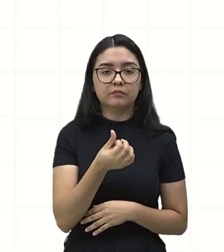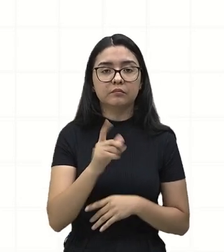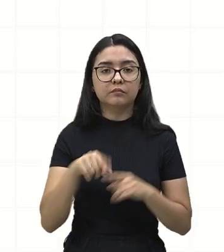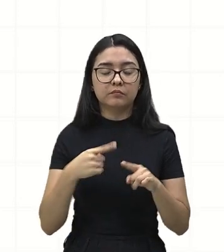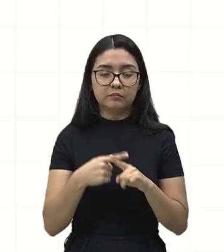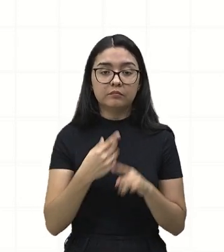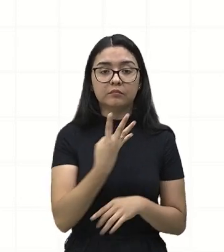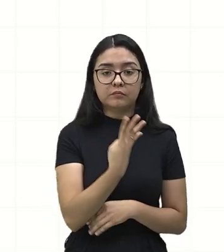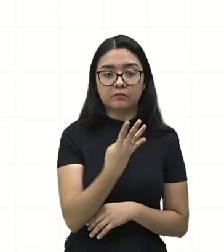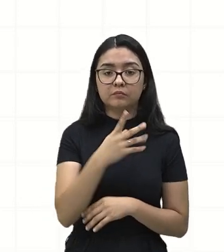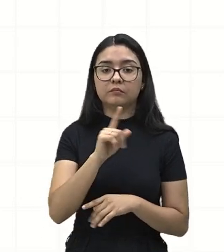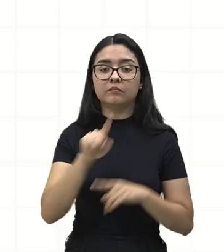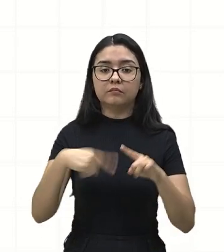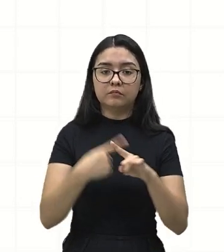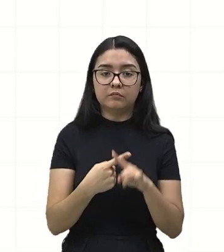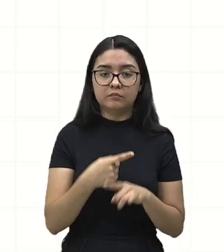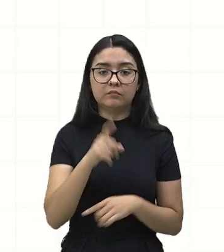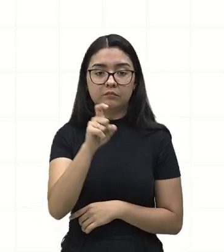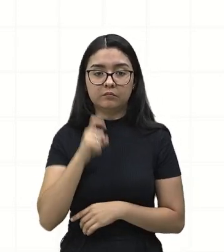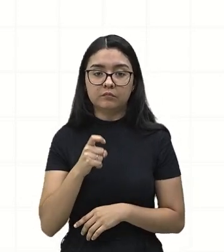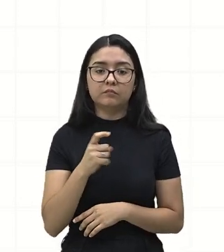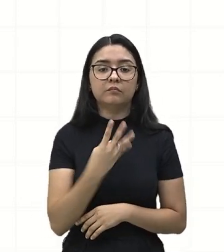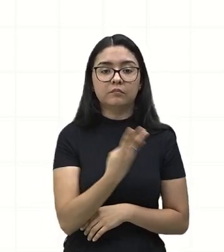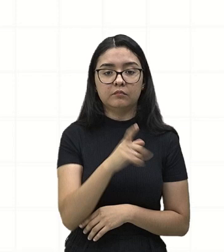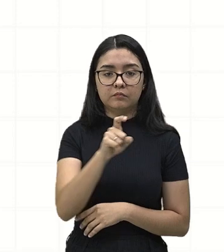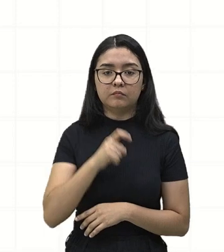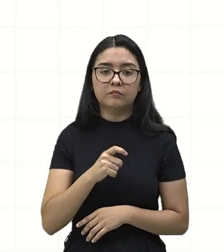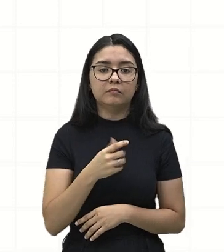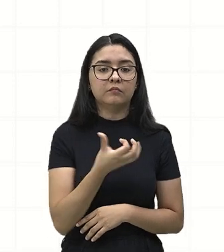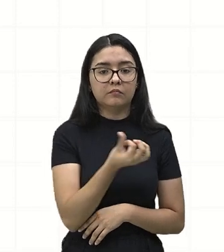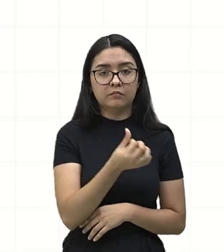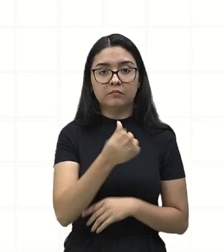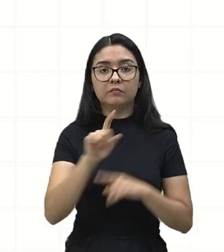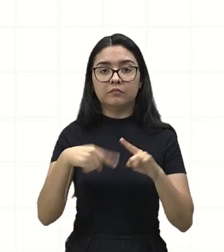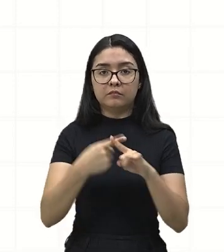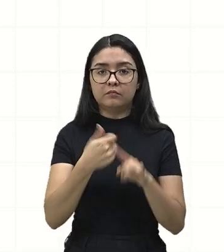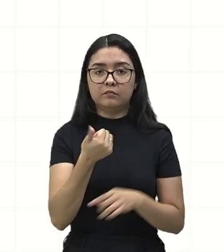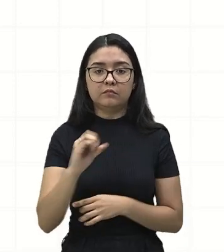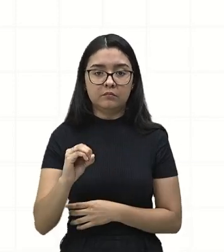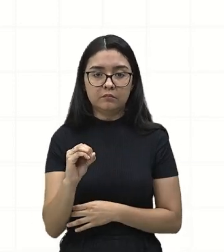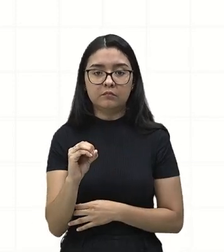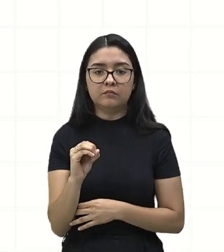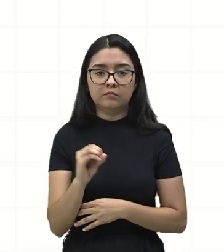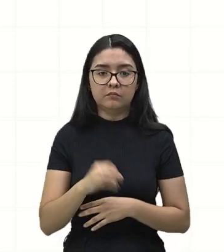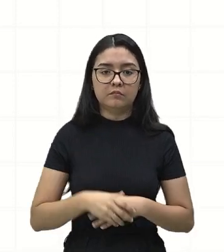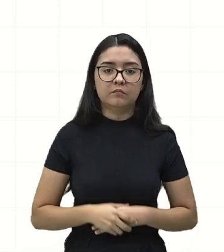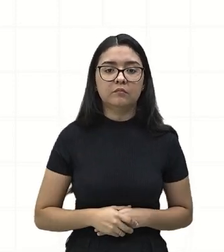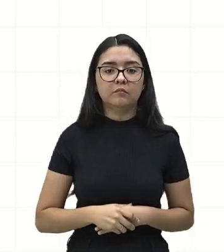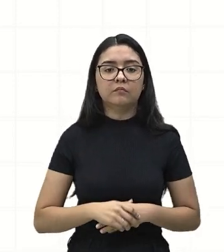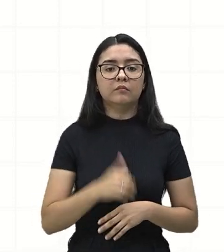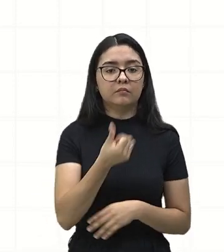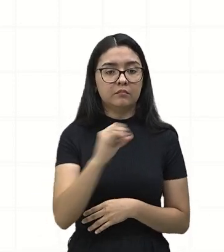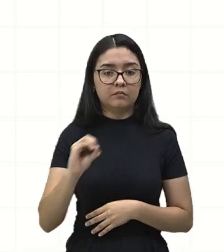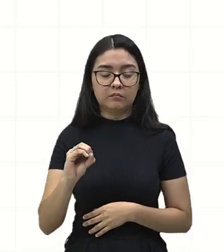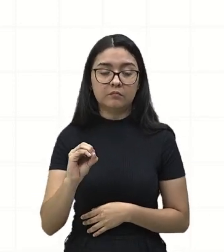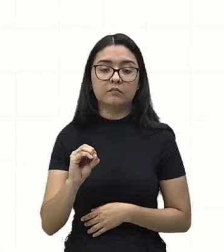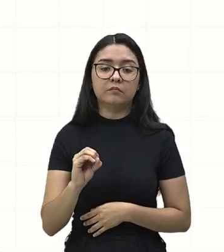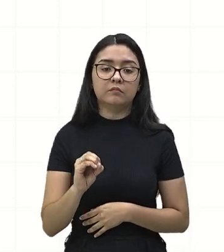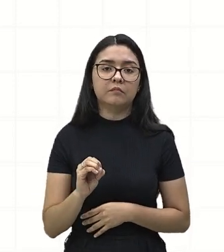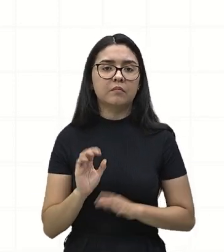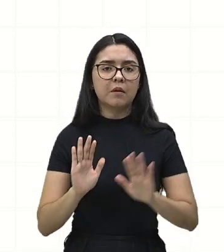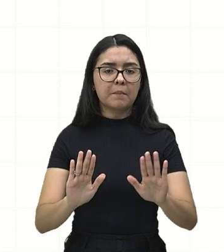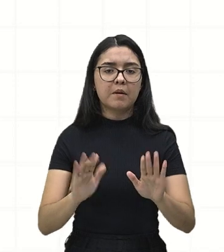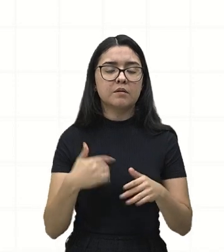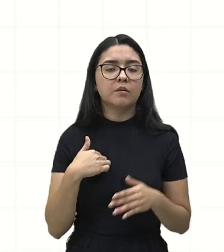4 vezes x é 4x, 6 vezes 10, né? Então, 6 vezes 10, 60. Só que eu não quero o valor